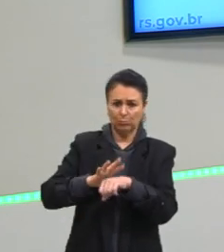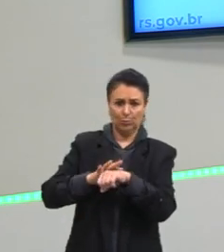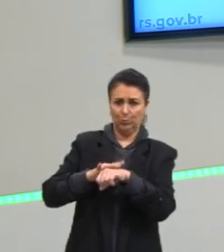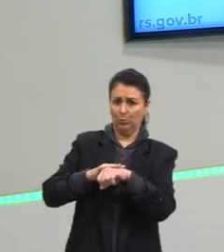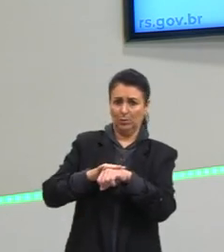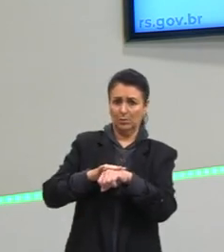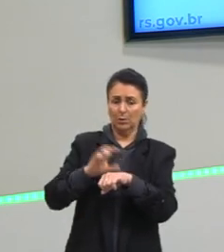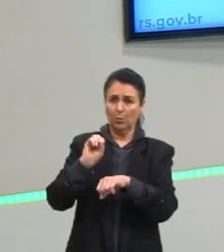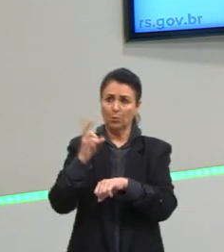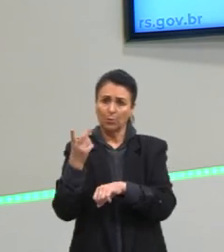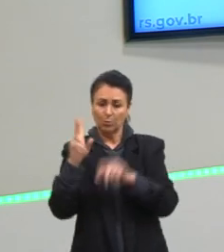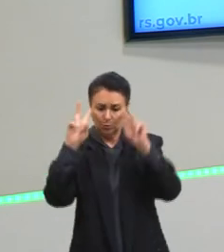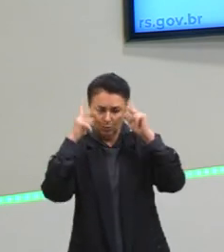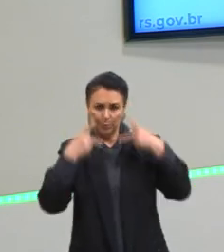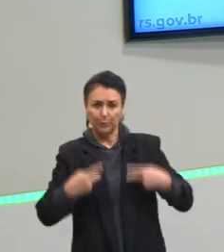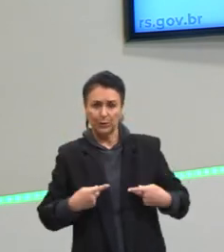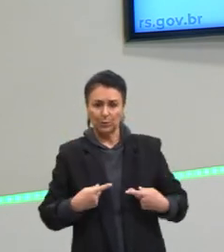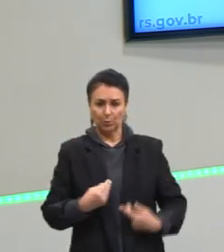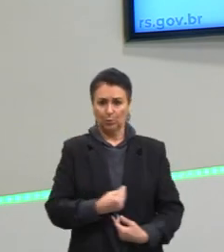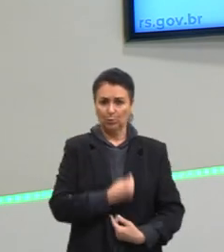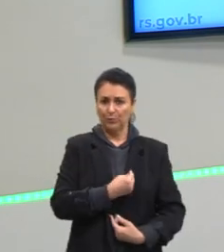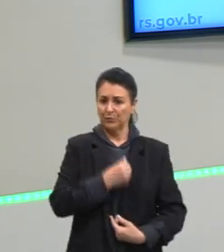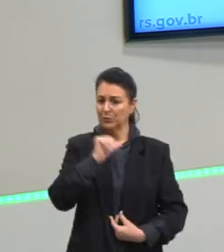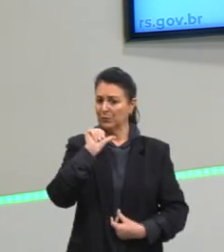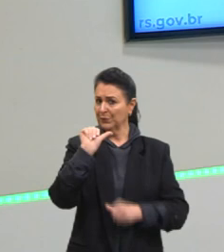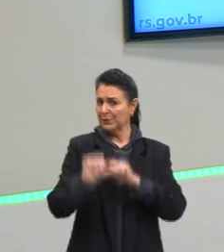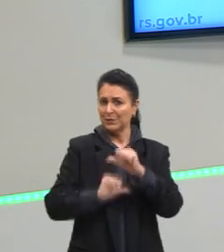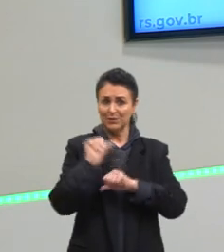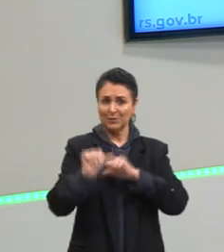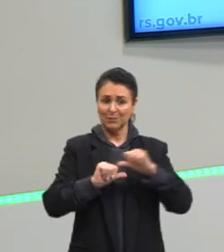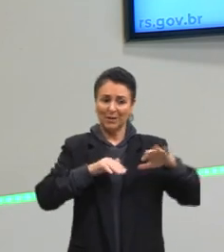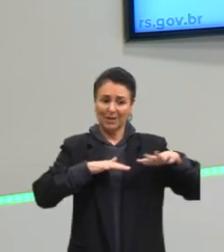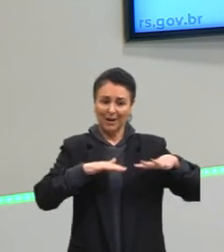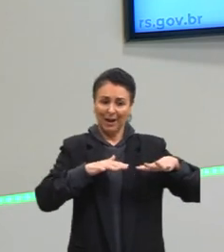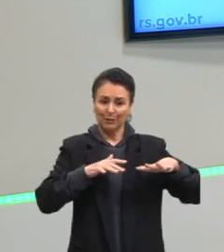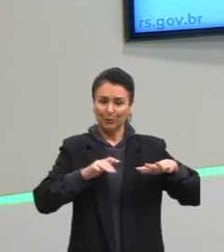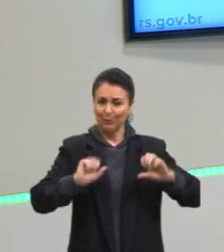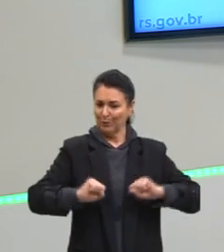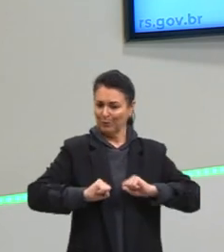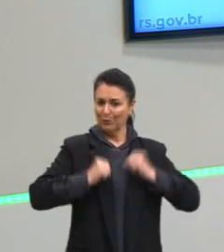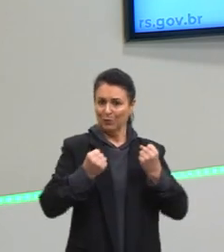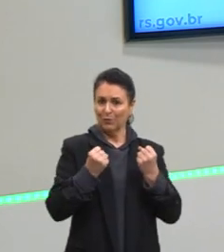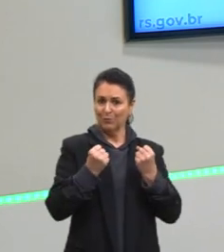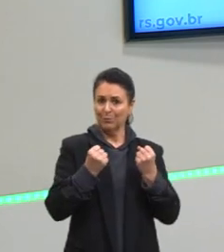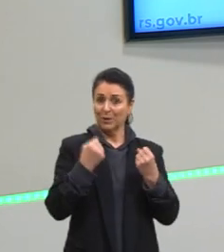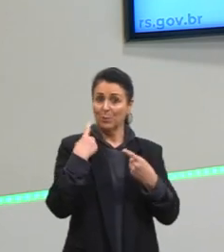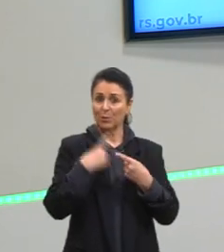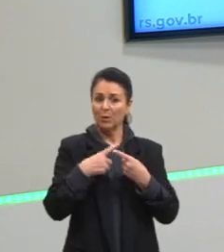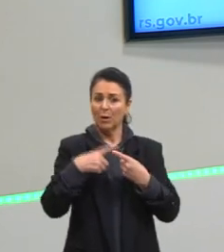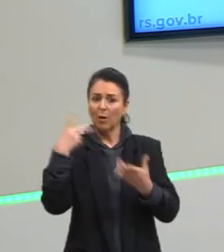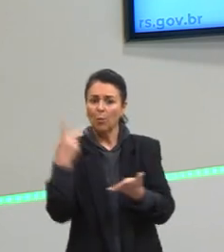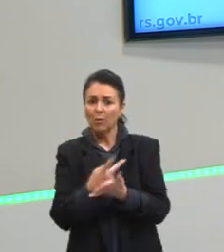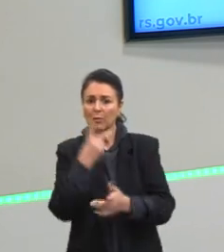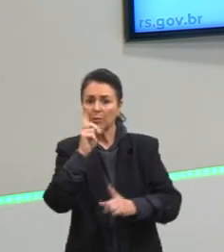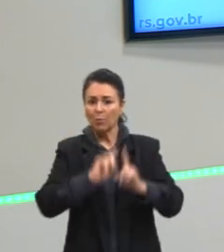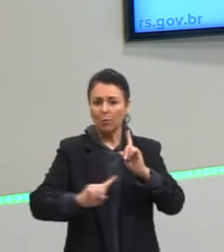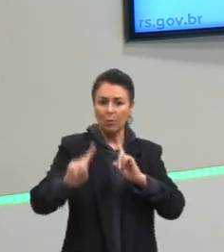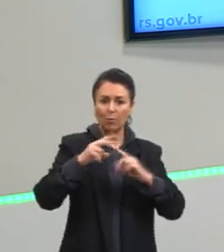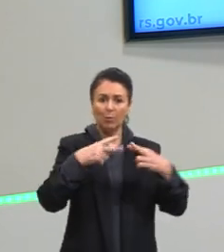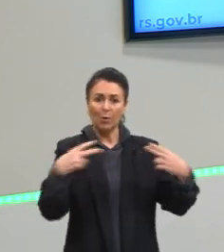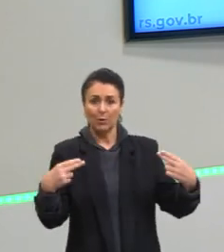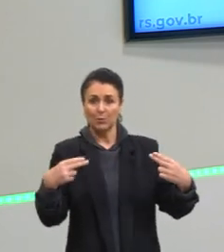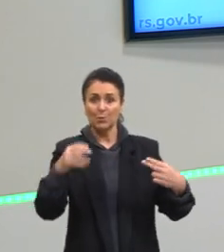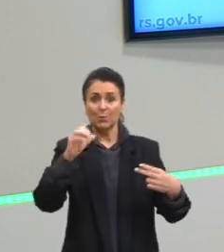ser humano ou enfim quando o ser vivo não se transforma abiarte em potência de potência e ato é porque ocorreu algum